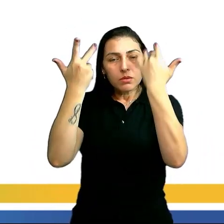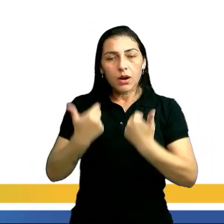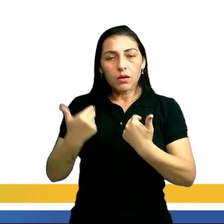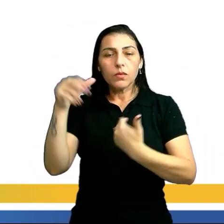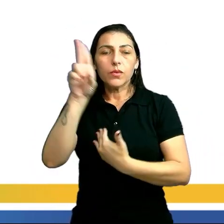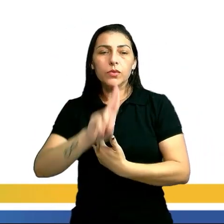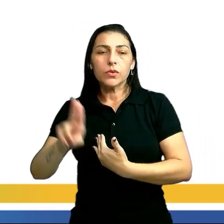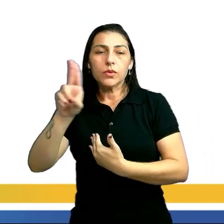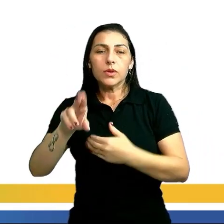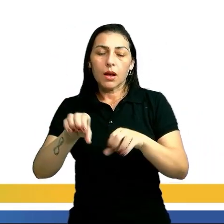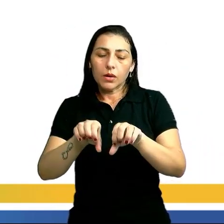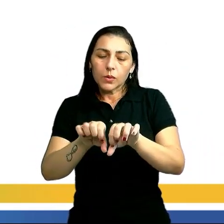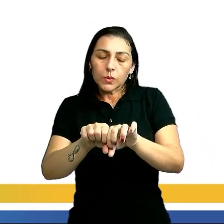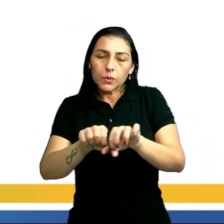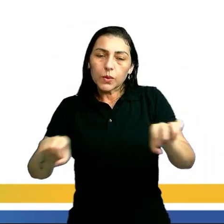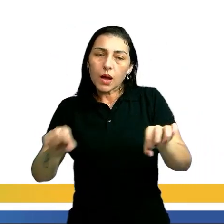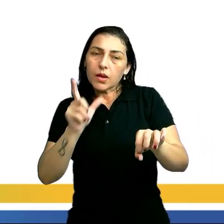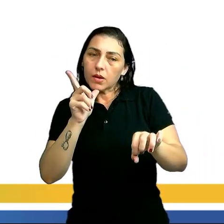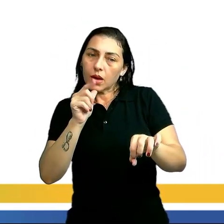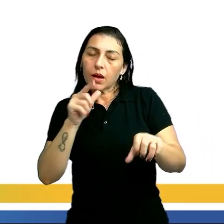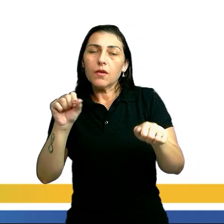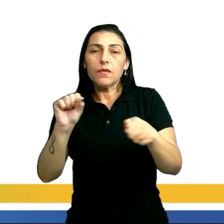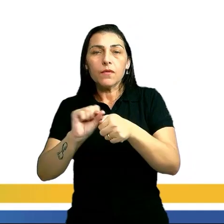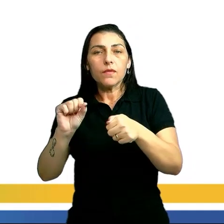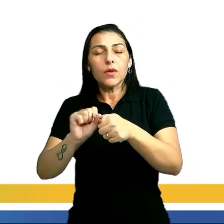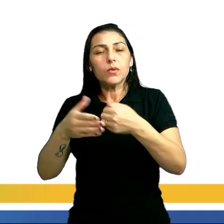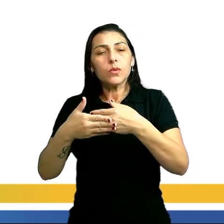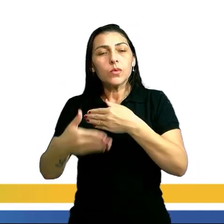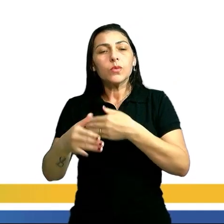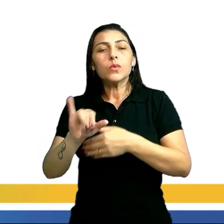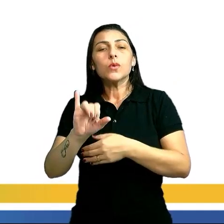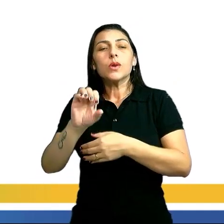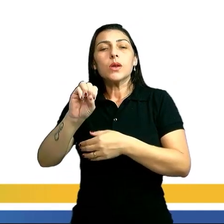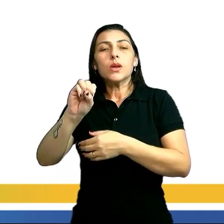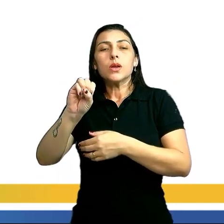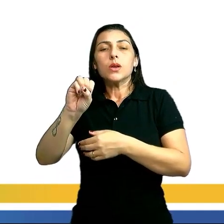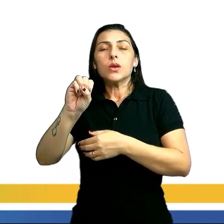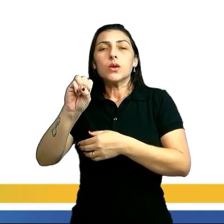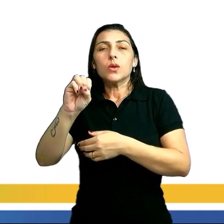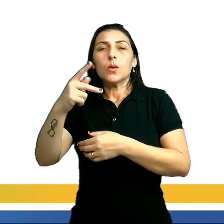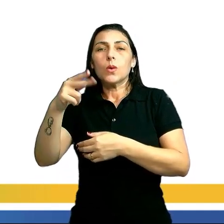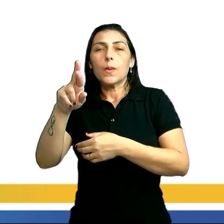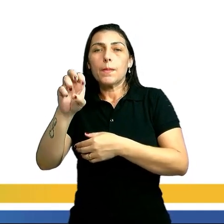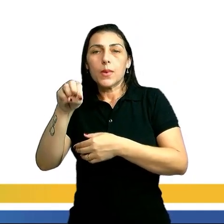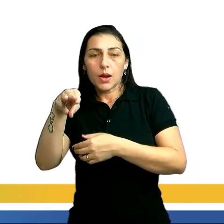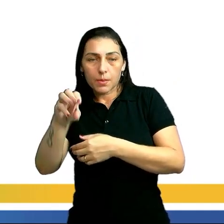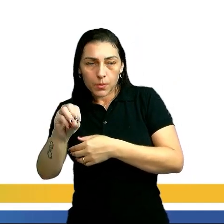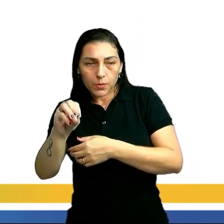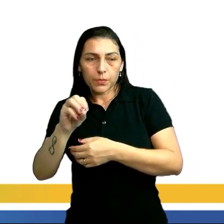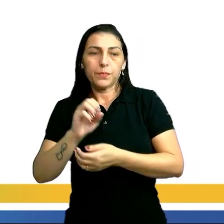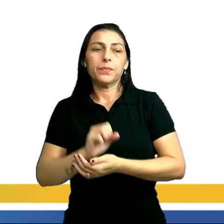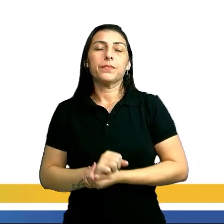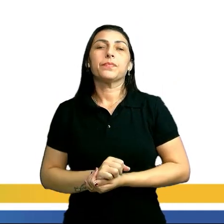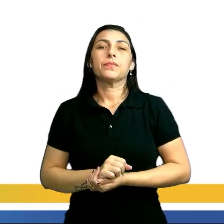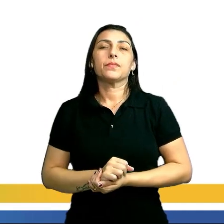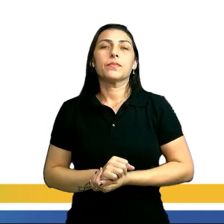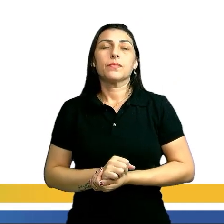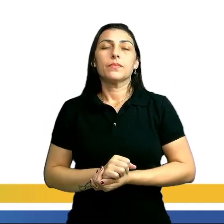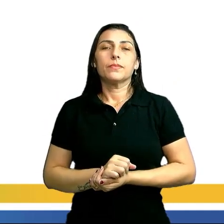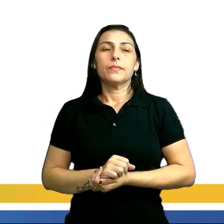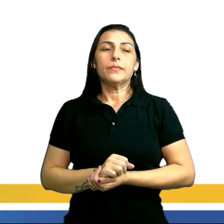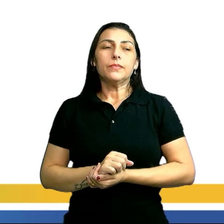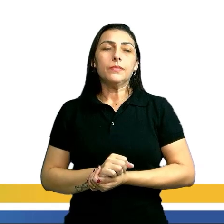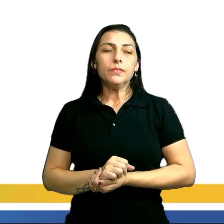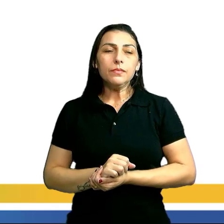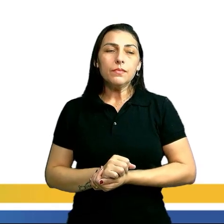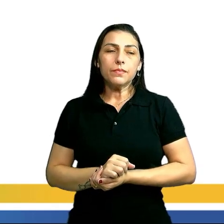em tubos e mangueiras, e ela é formada a partir do isopreno, formando o poliisopreno, tá?